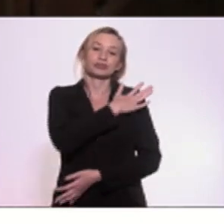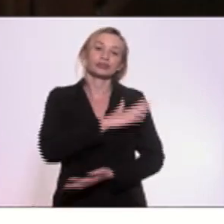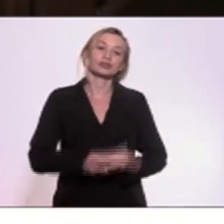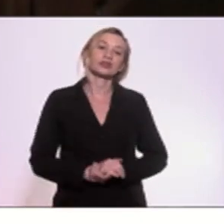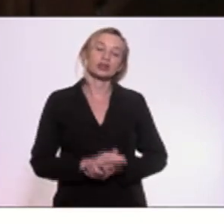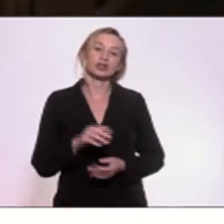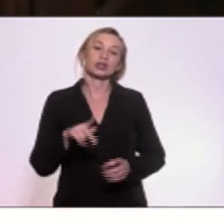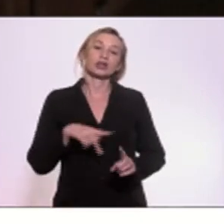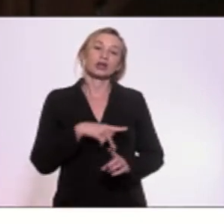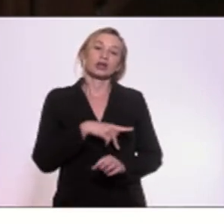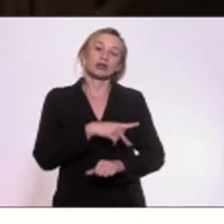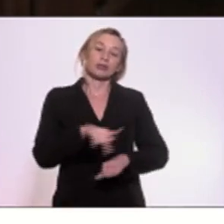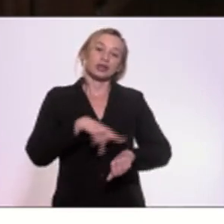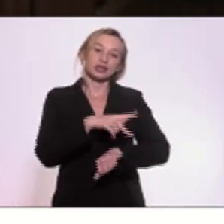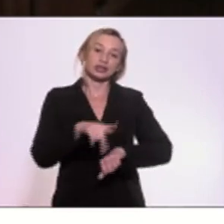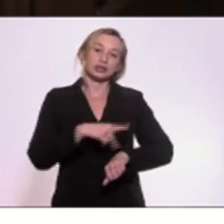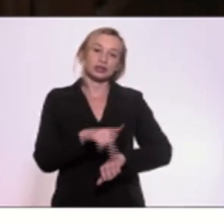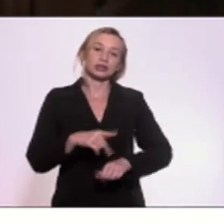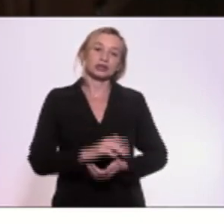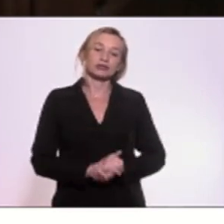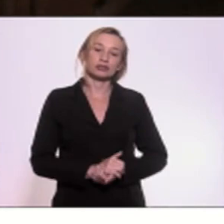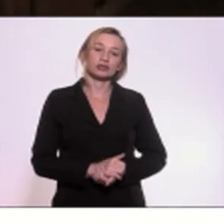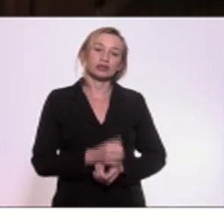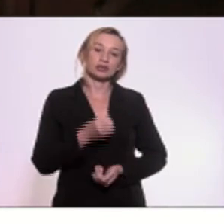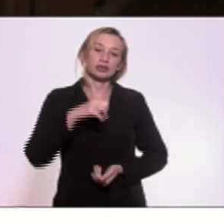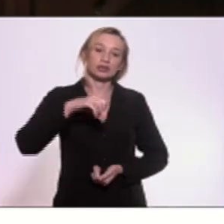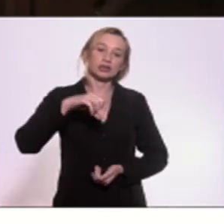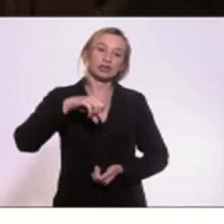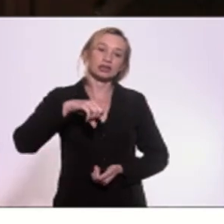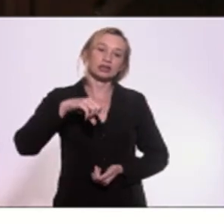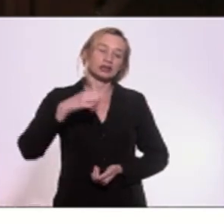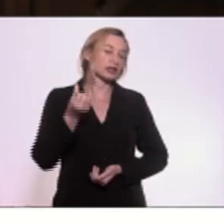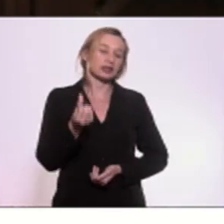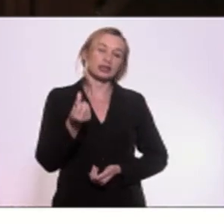país em 64.